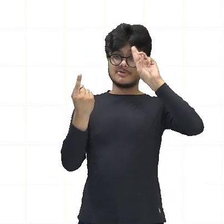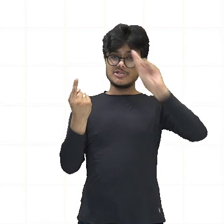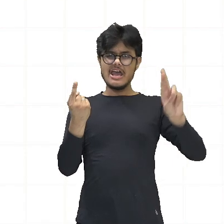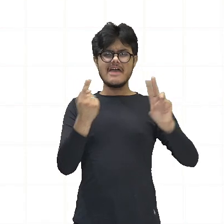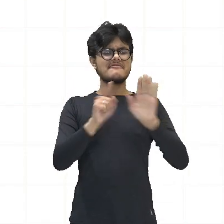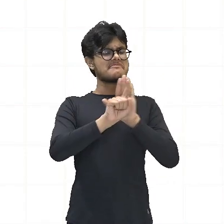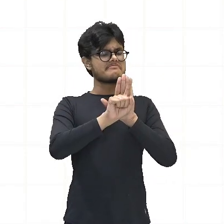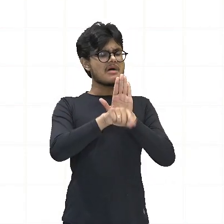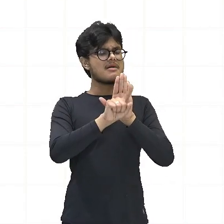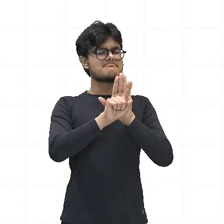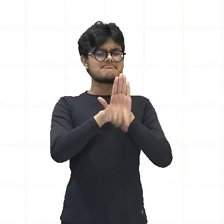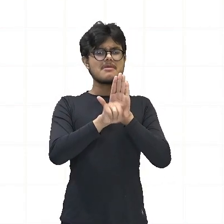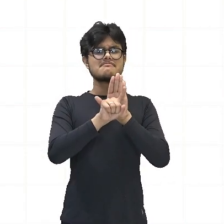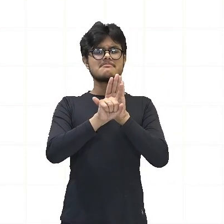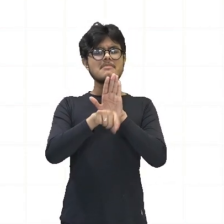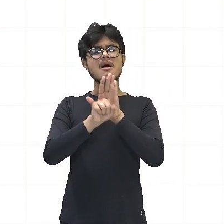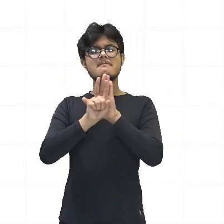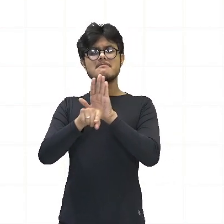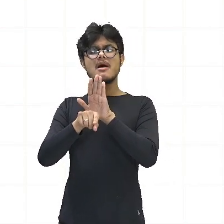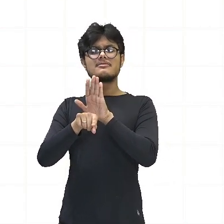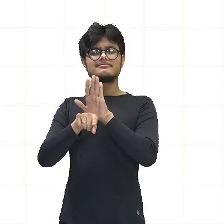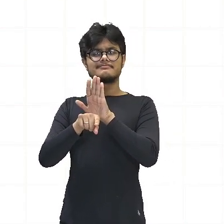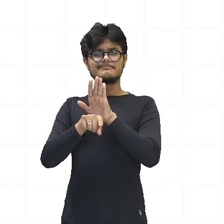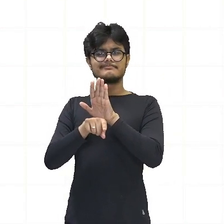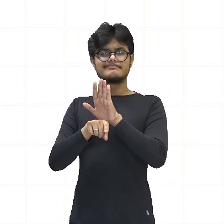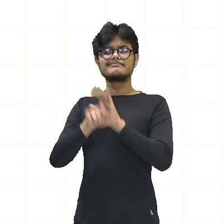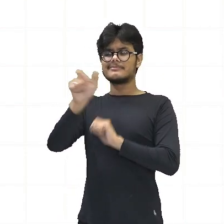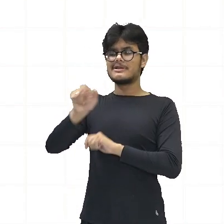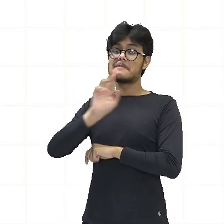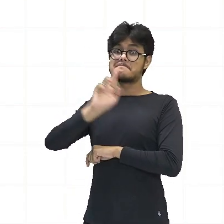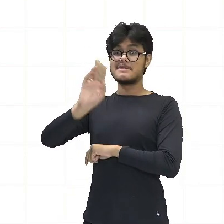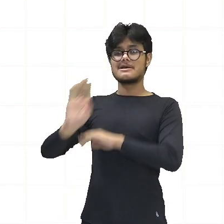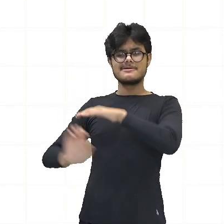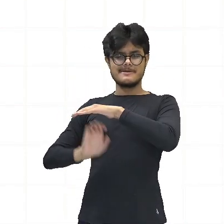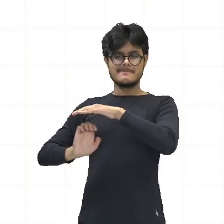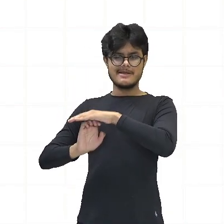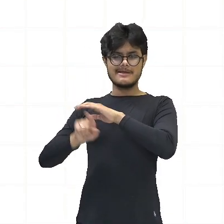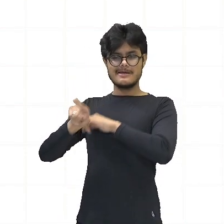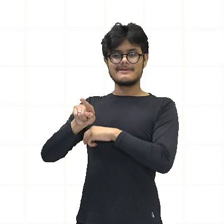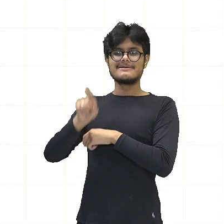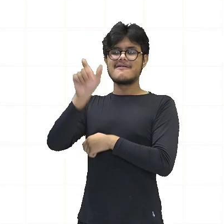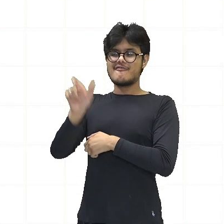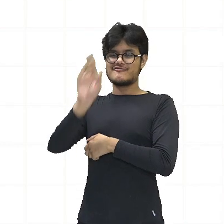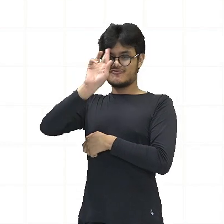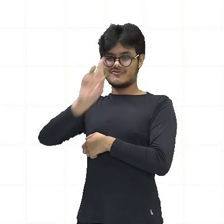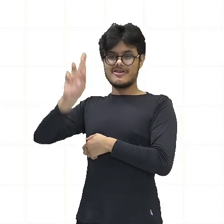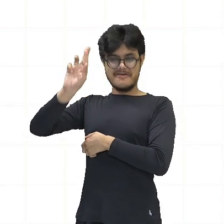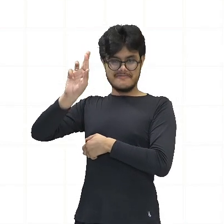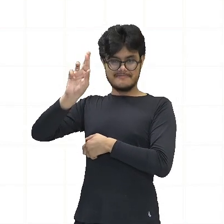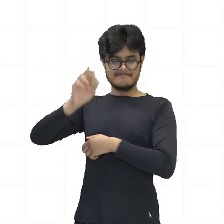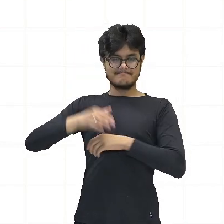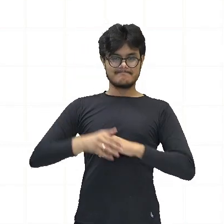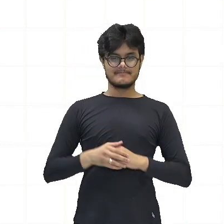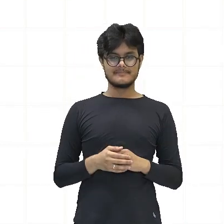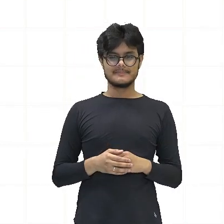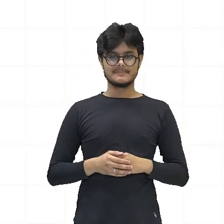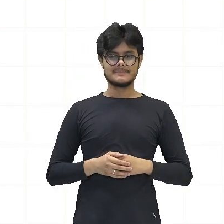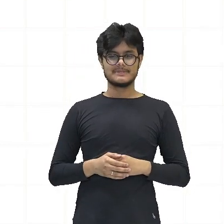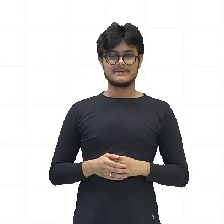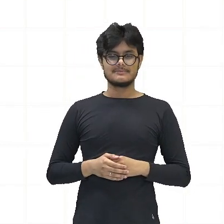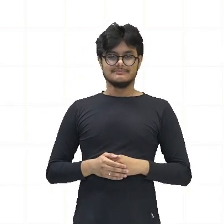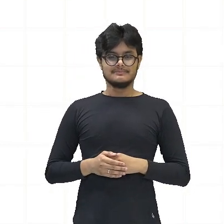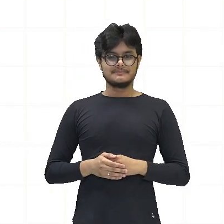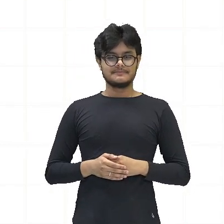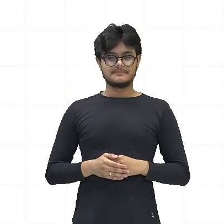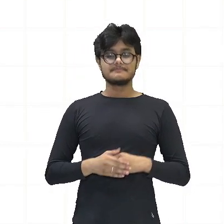o trabalho e essa pessoa era a dona dos meios de produção e também do produto final. Então, nessa